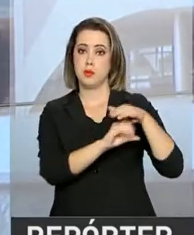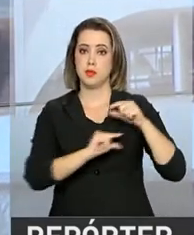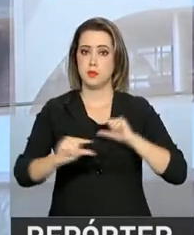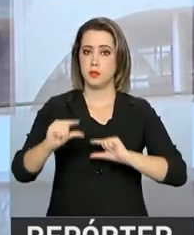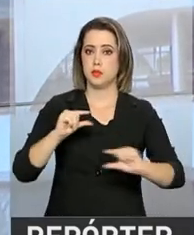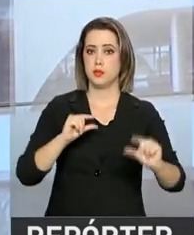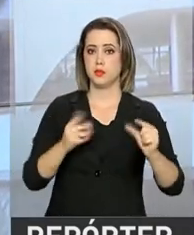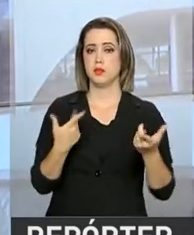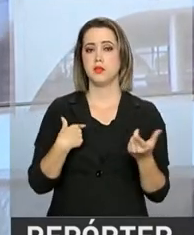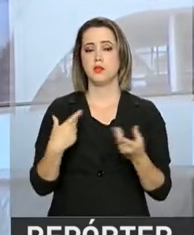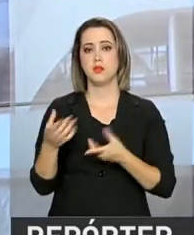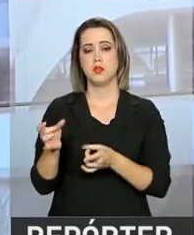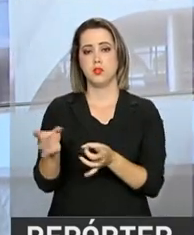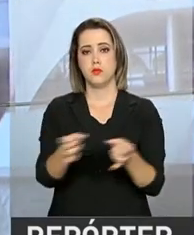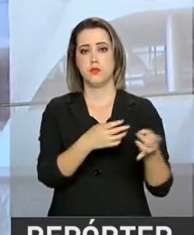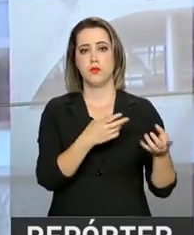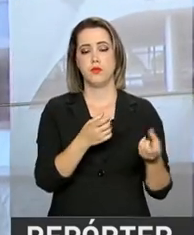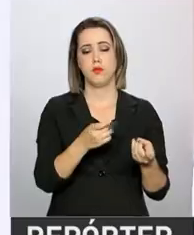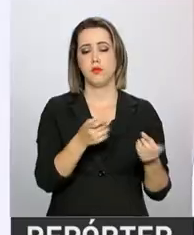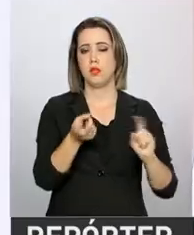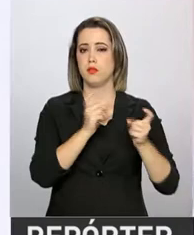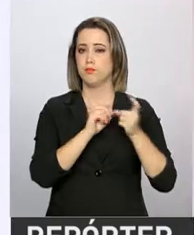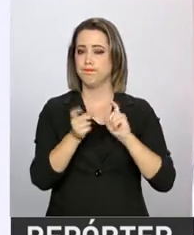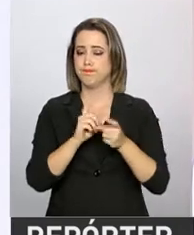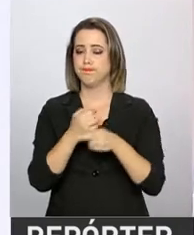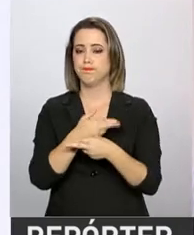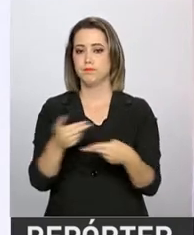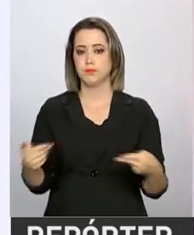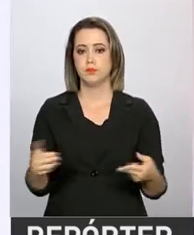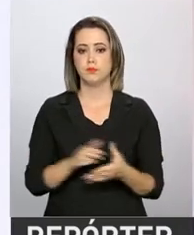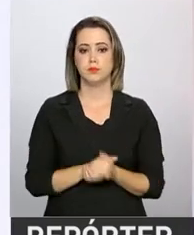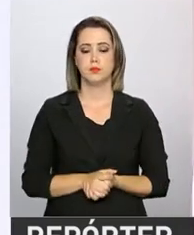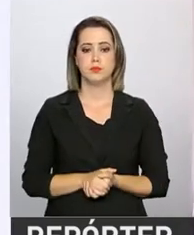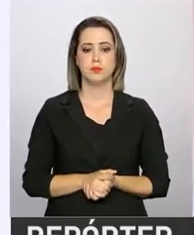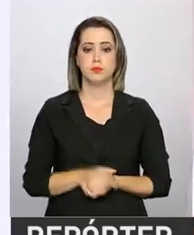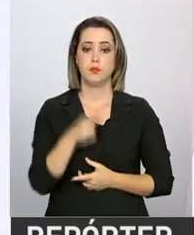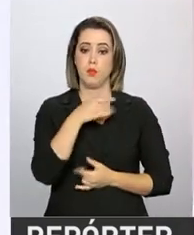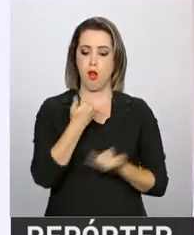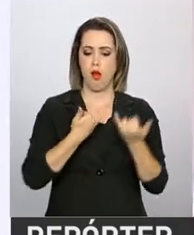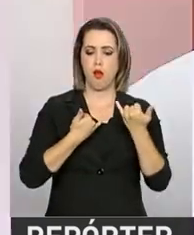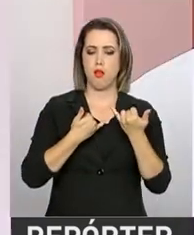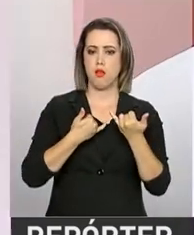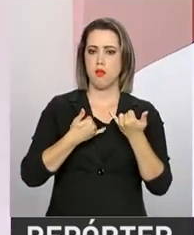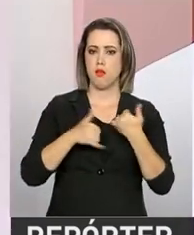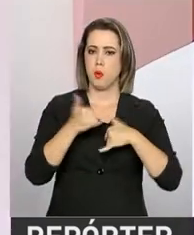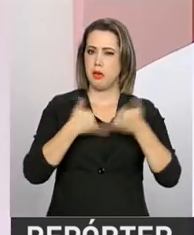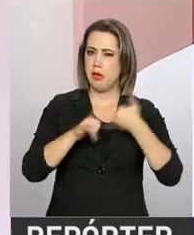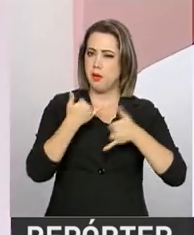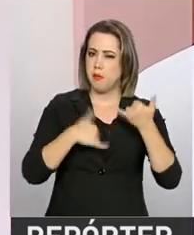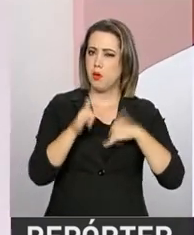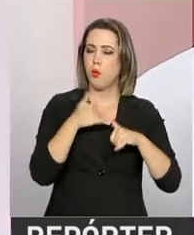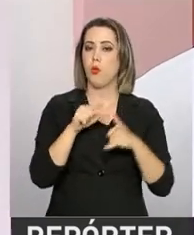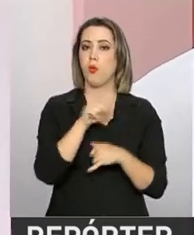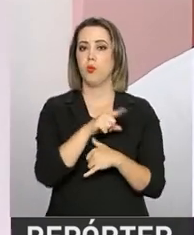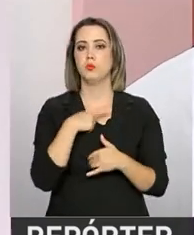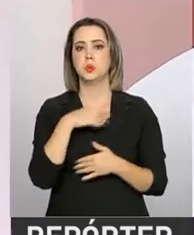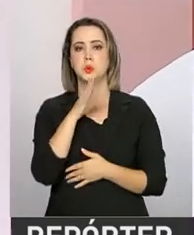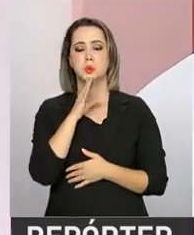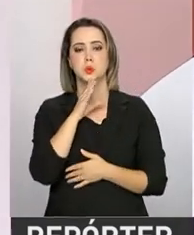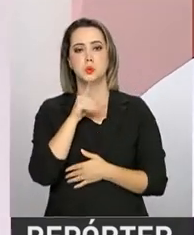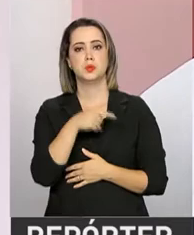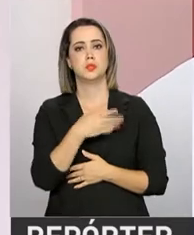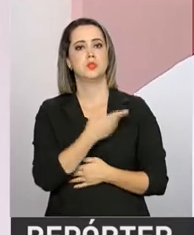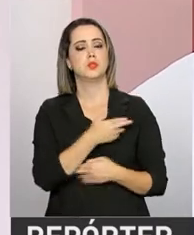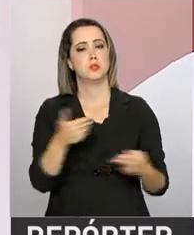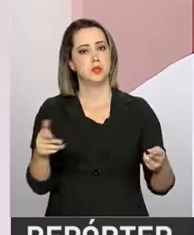empresas de comércio eletrônico para o químico igual ramon o reconhecimento dos clientes foi